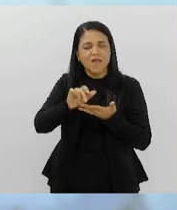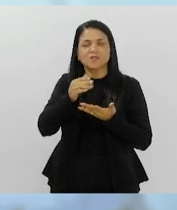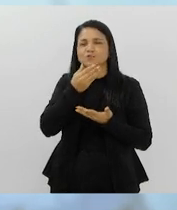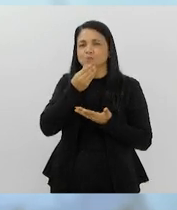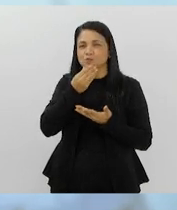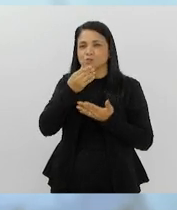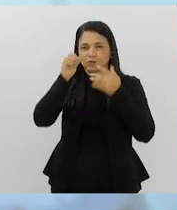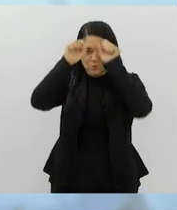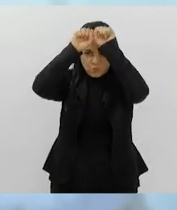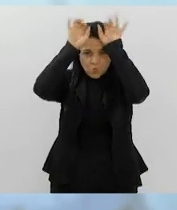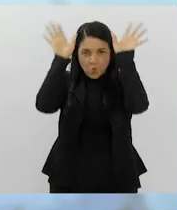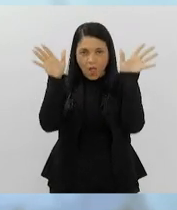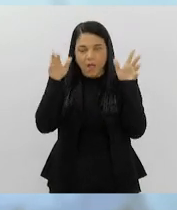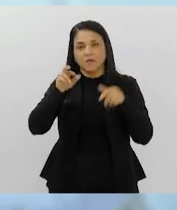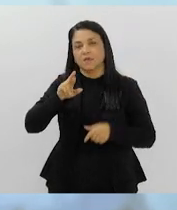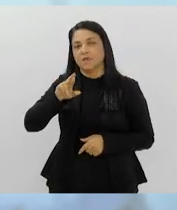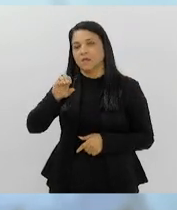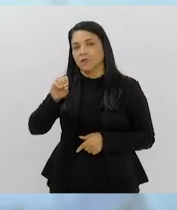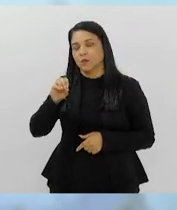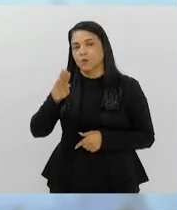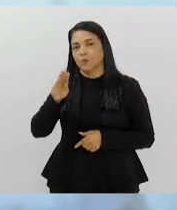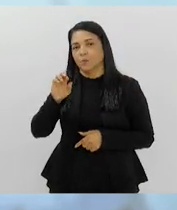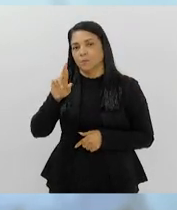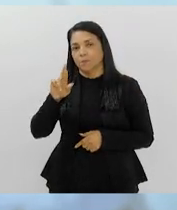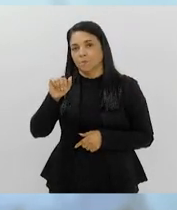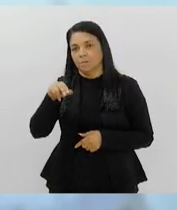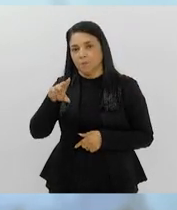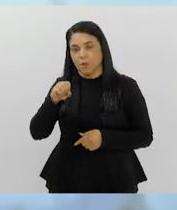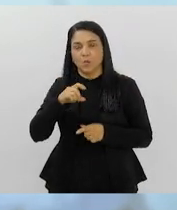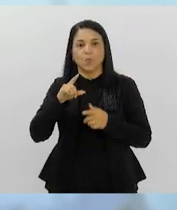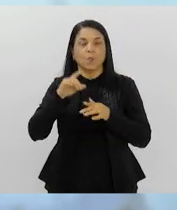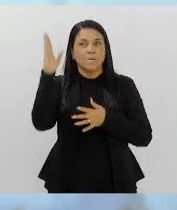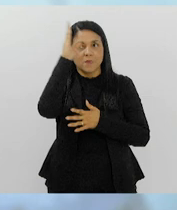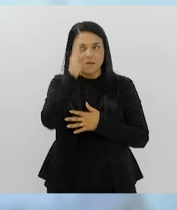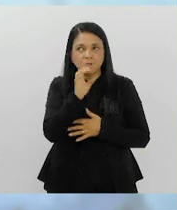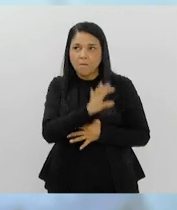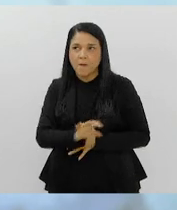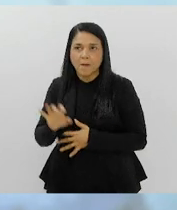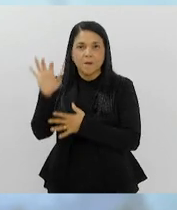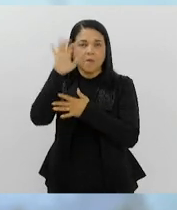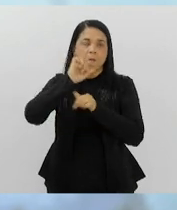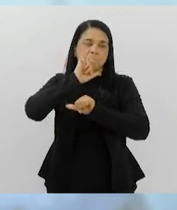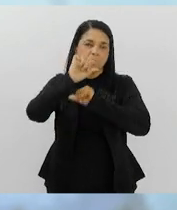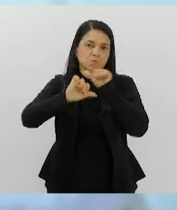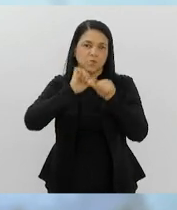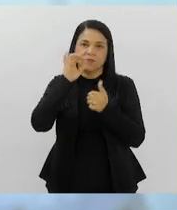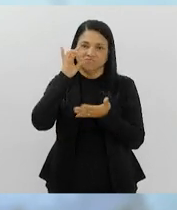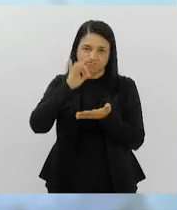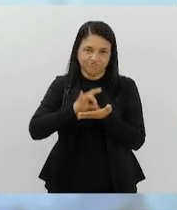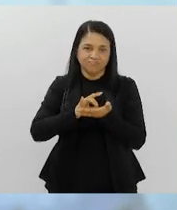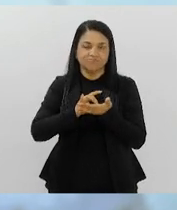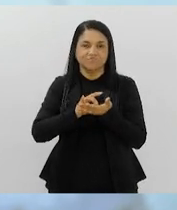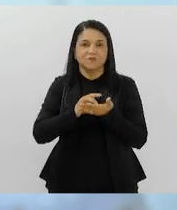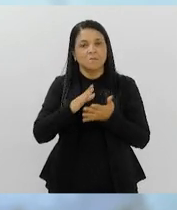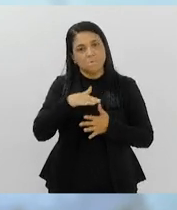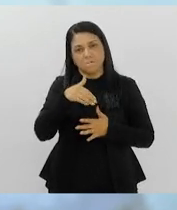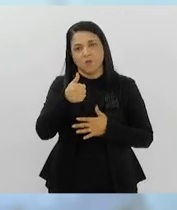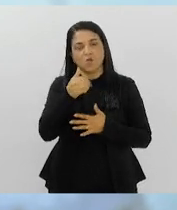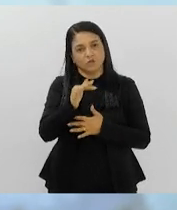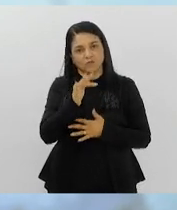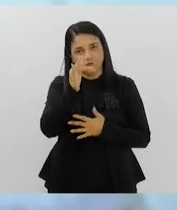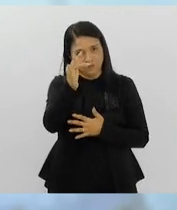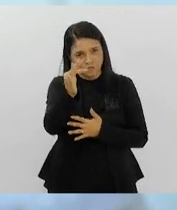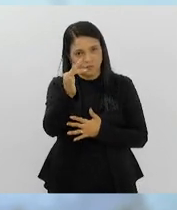em Rio Branco, mas em todo o Brasil, mudando a realidade do nosso país, que hoje é, né, para uma realidade bem melhor. Assim eu